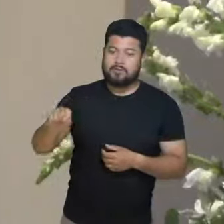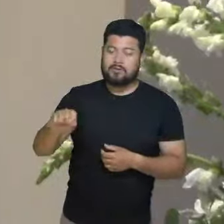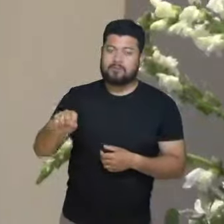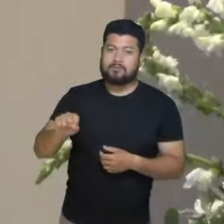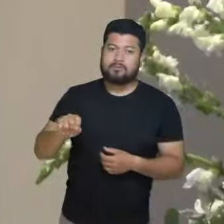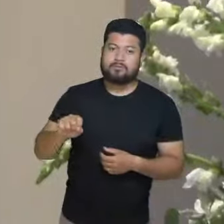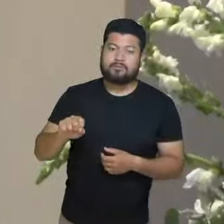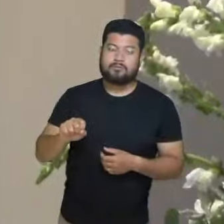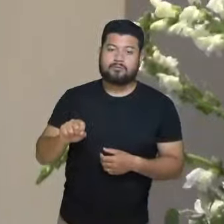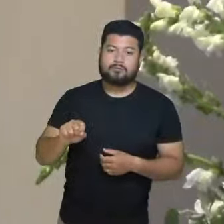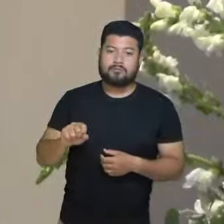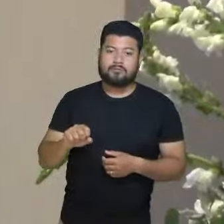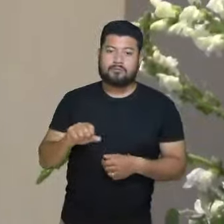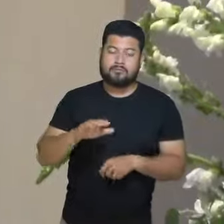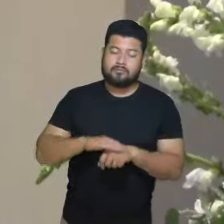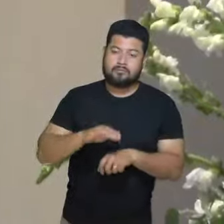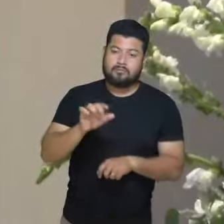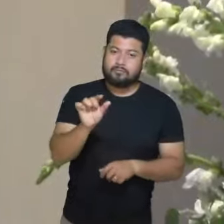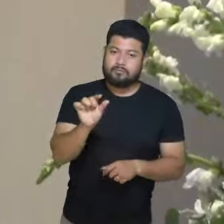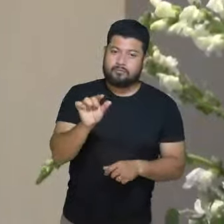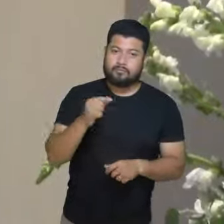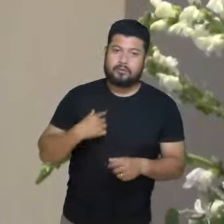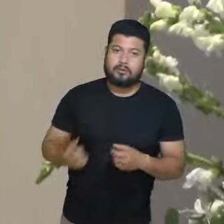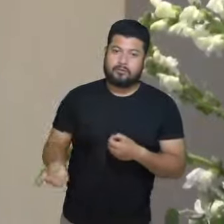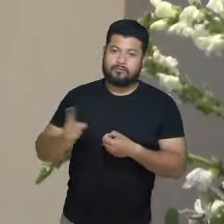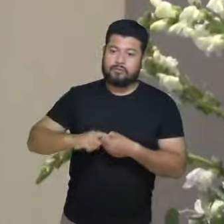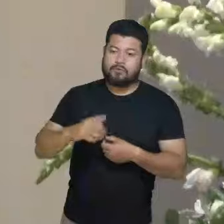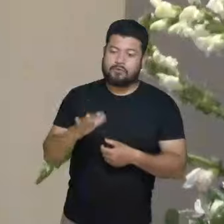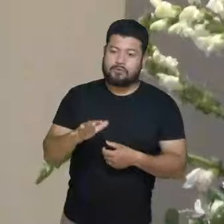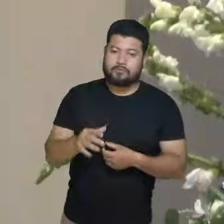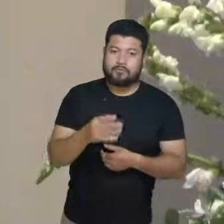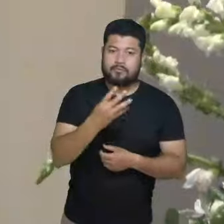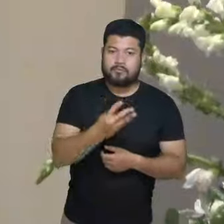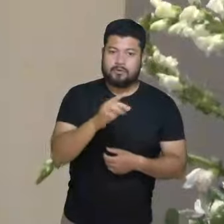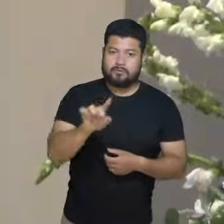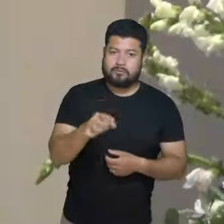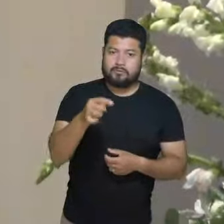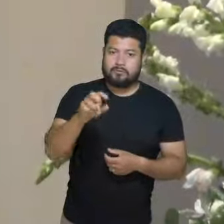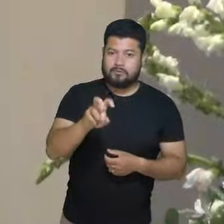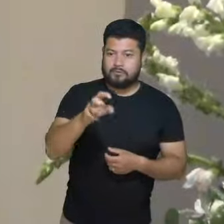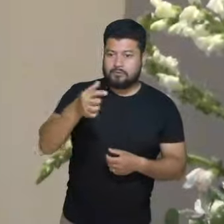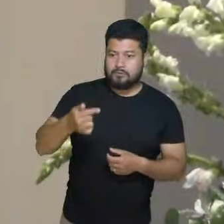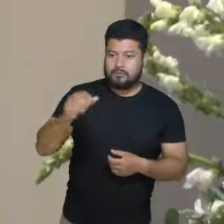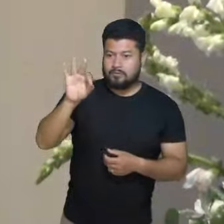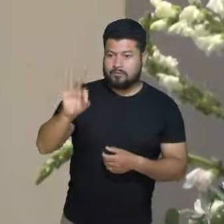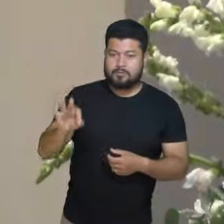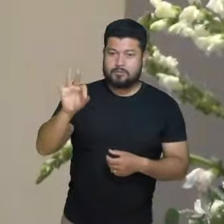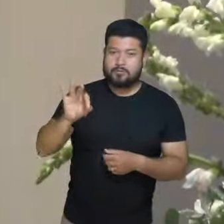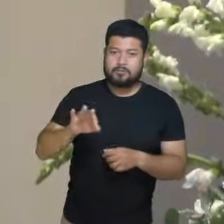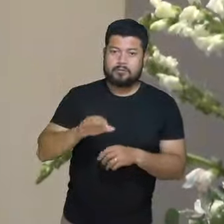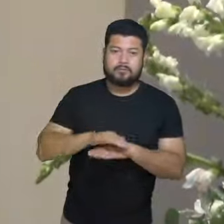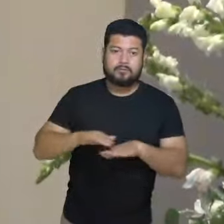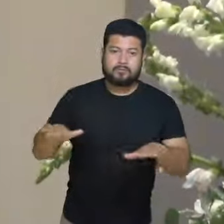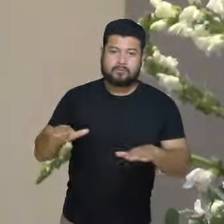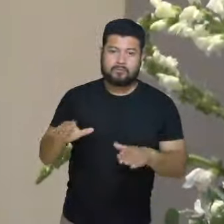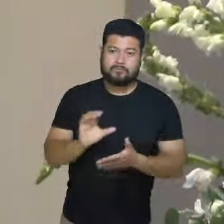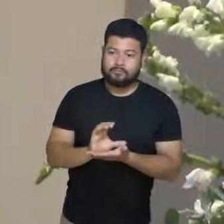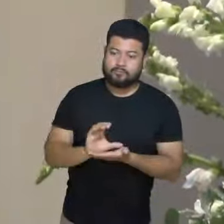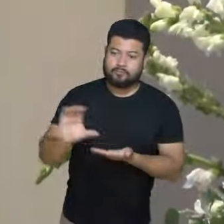5.19.11 percentual de retorno de 4,57 por. e com